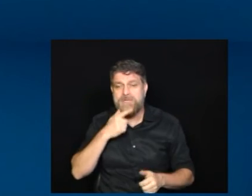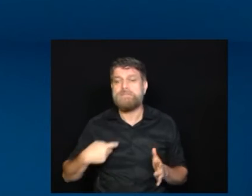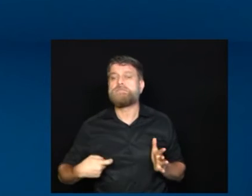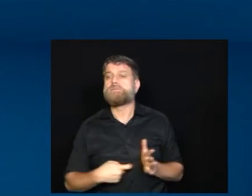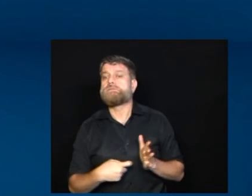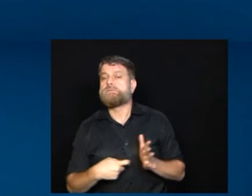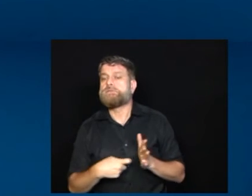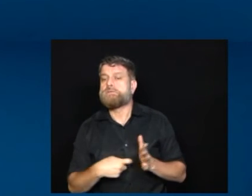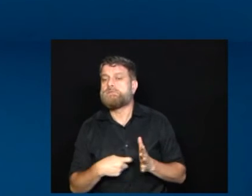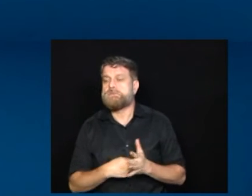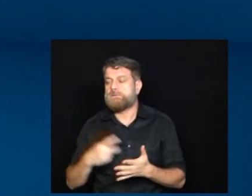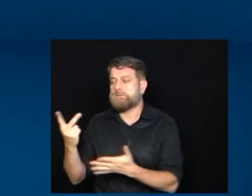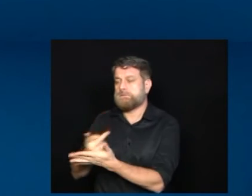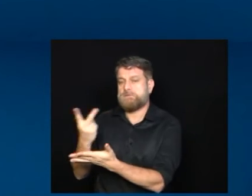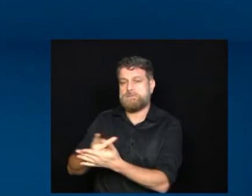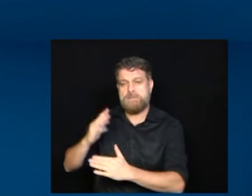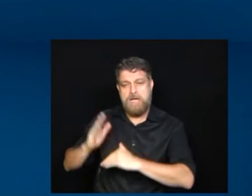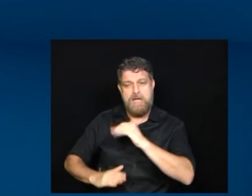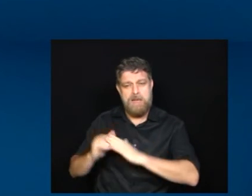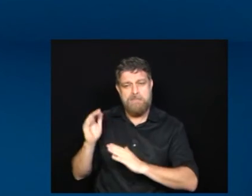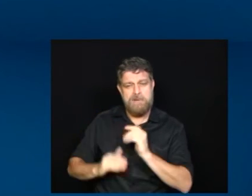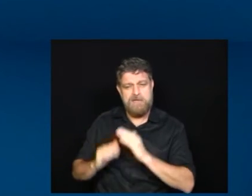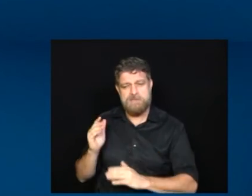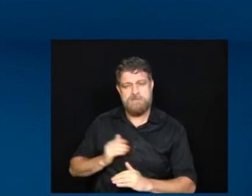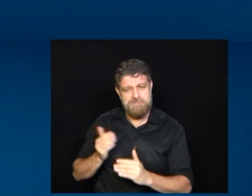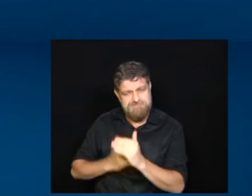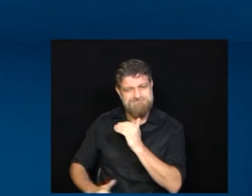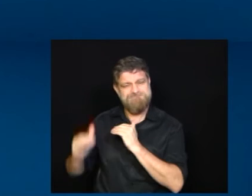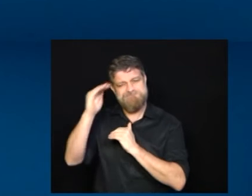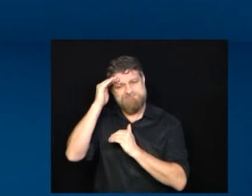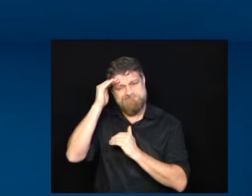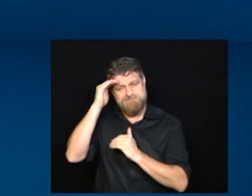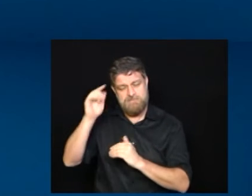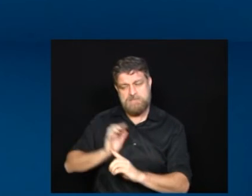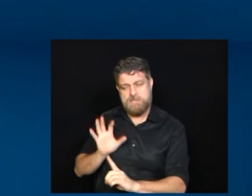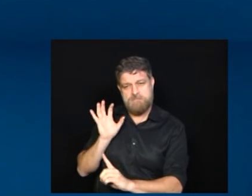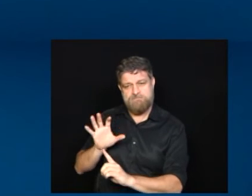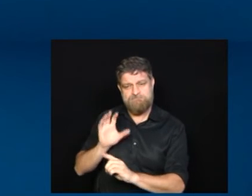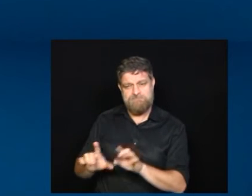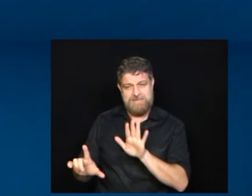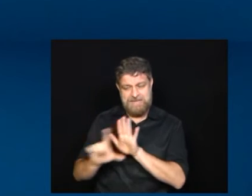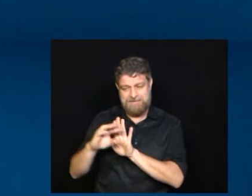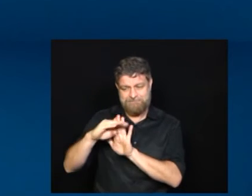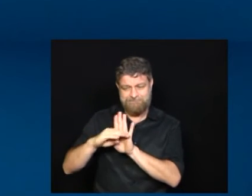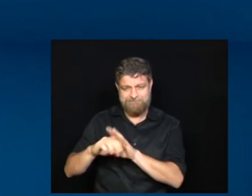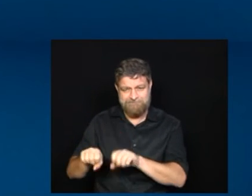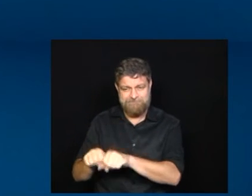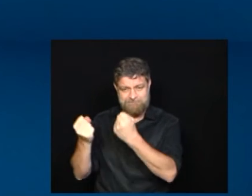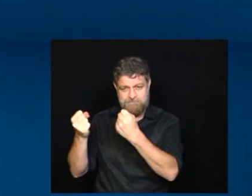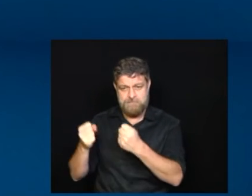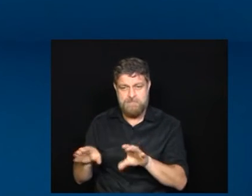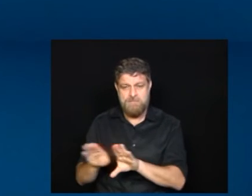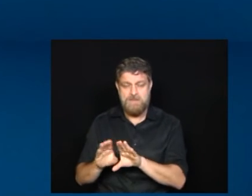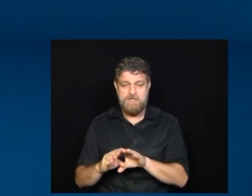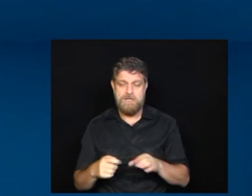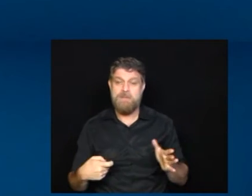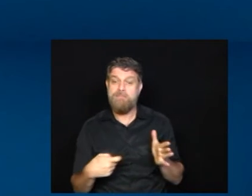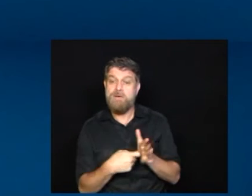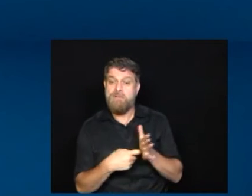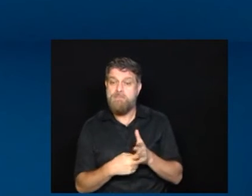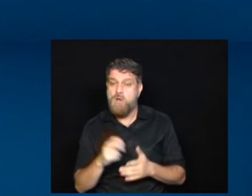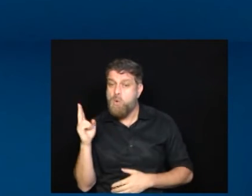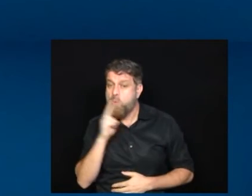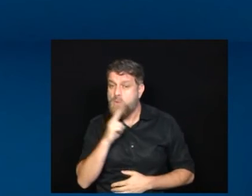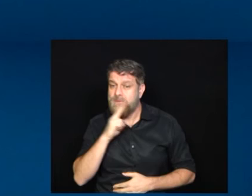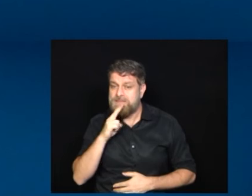denúncias sobre infrações, práticas abusivas ou atentatórias contra a legislação vigente e comunicação sobre emergências